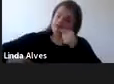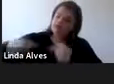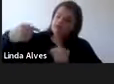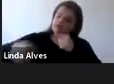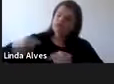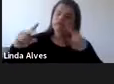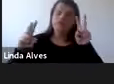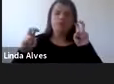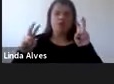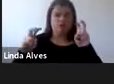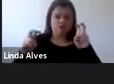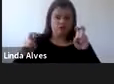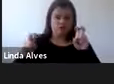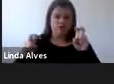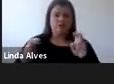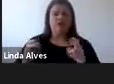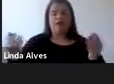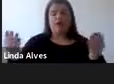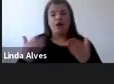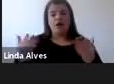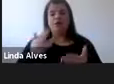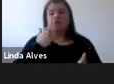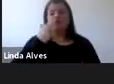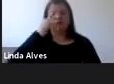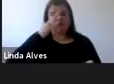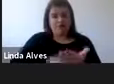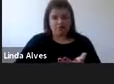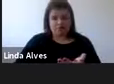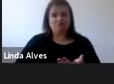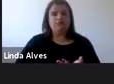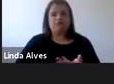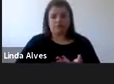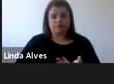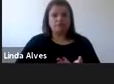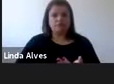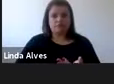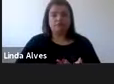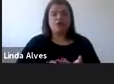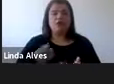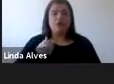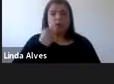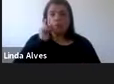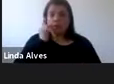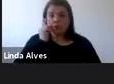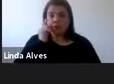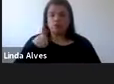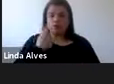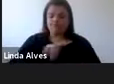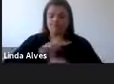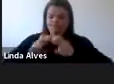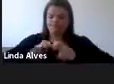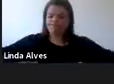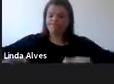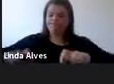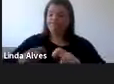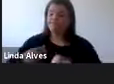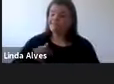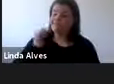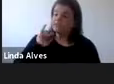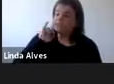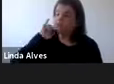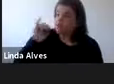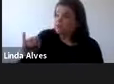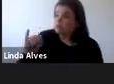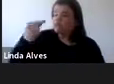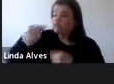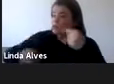os trabalhadores. E até com base nessa carta, quando a gente sentou ontem para conversar, nós dissemos assim para a empresa, olha, nós queremos discutir